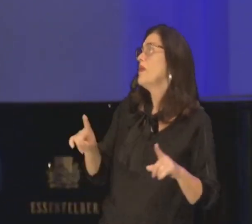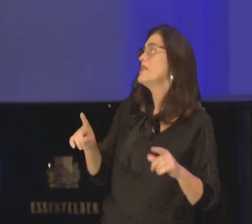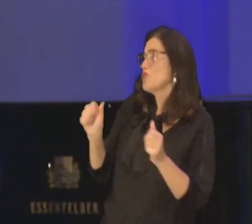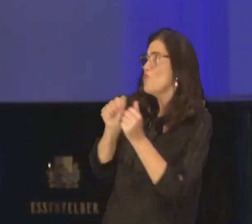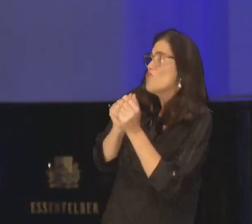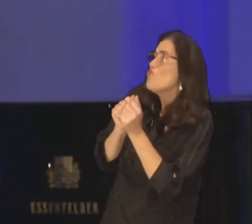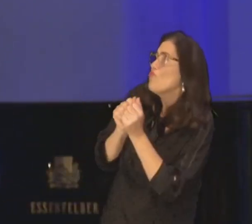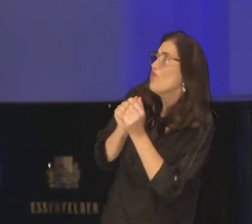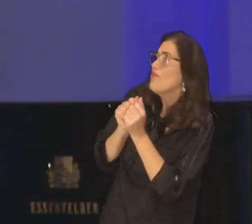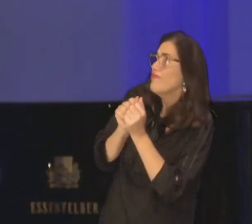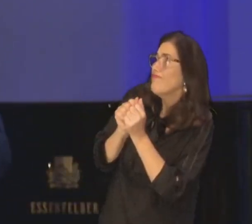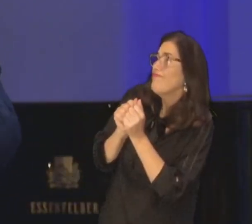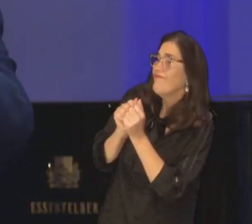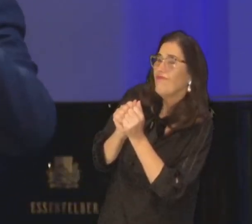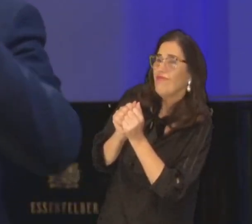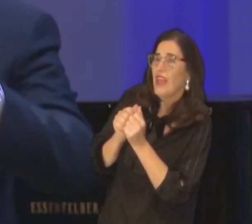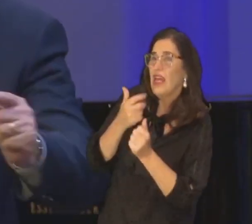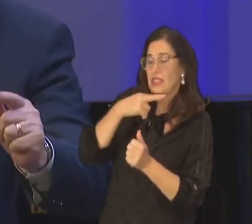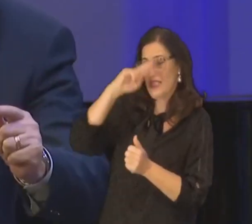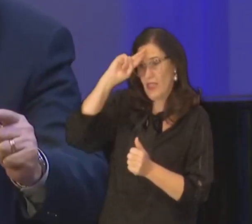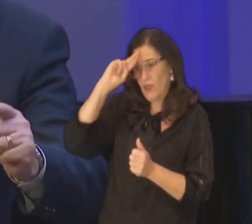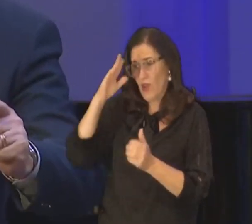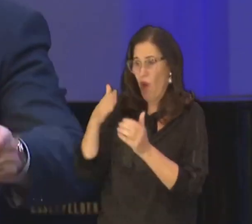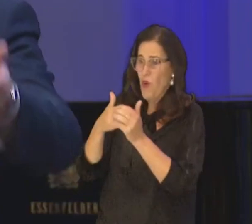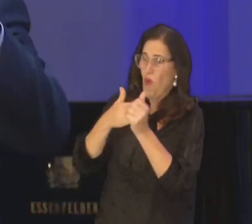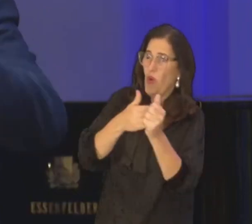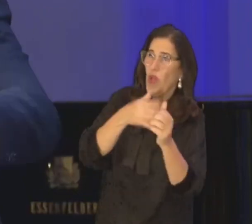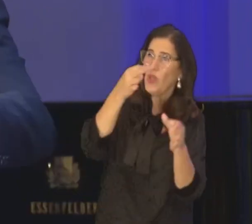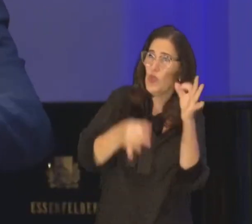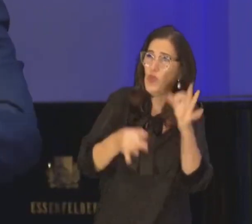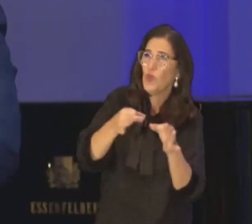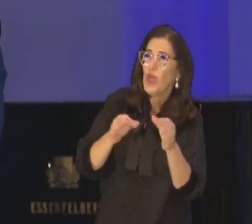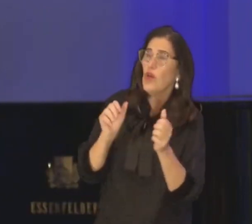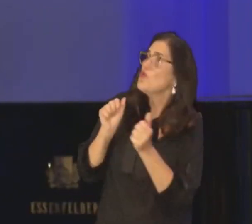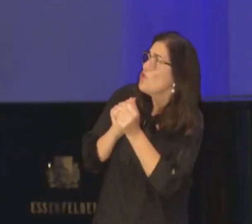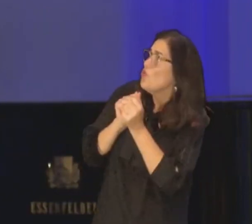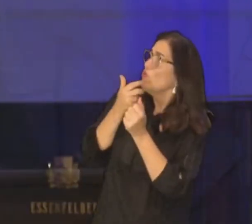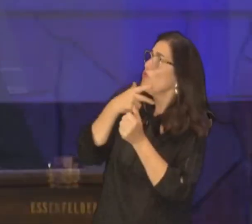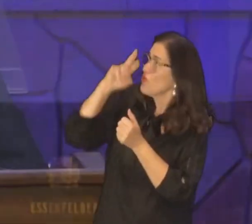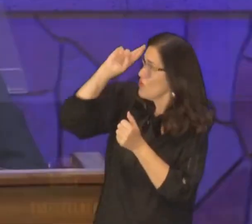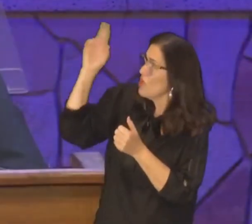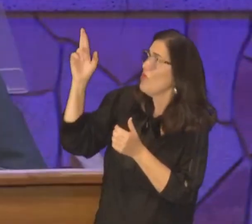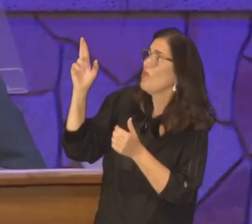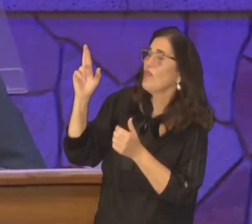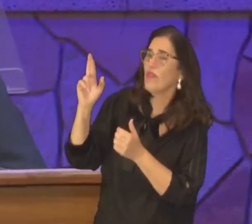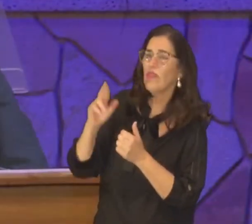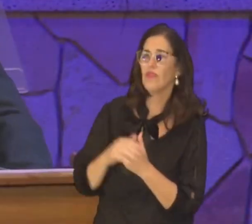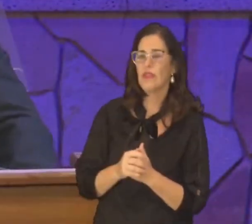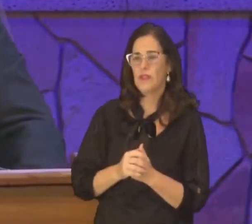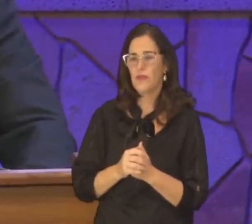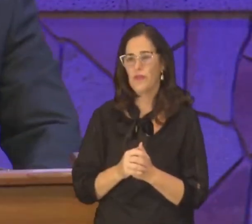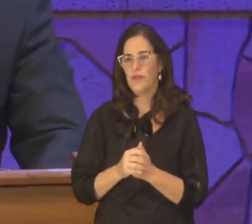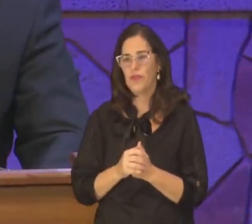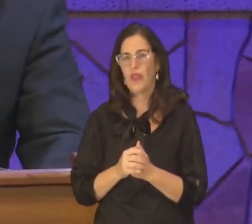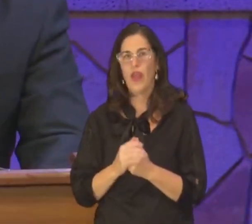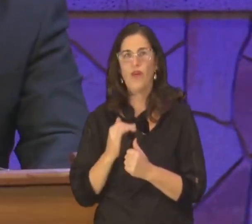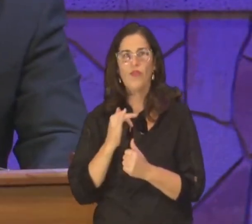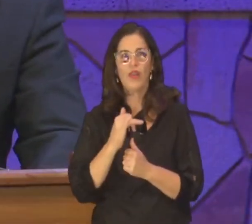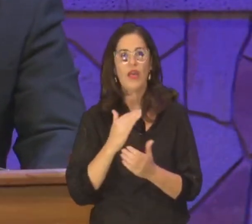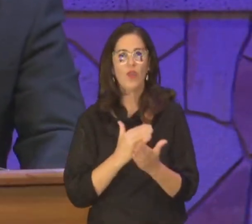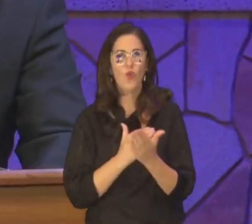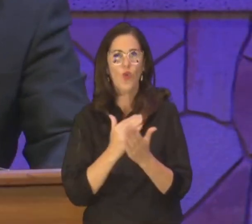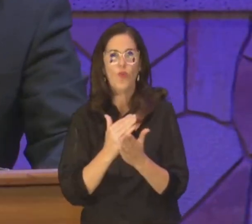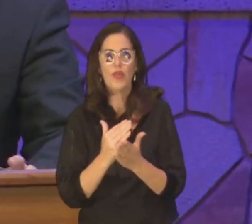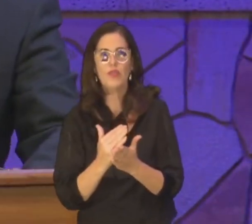contigo. Senhor, nós estamos sendo levados ao tribunal, mas nós estamos contigo. E eu disse para os irmãos no início